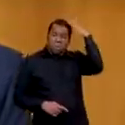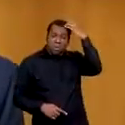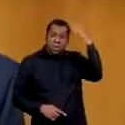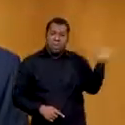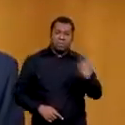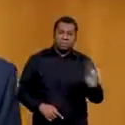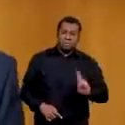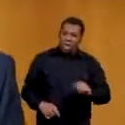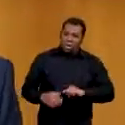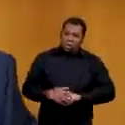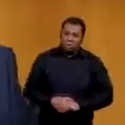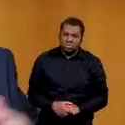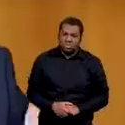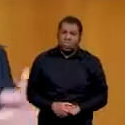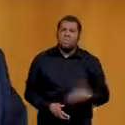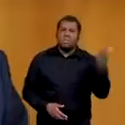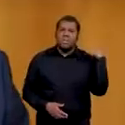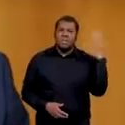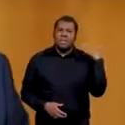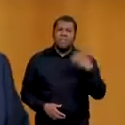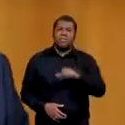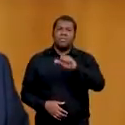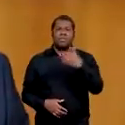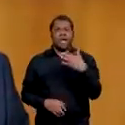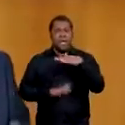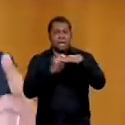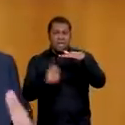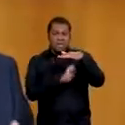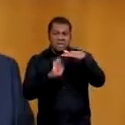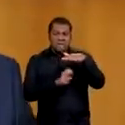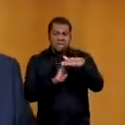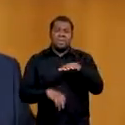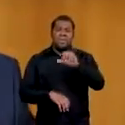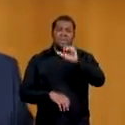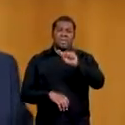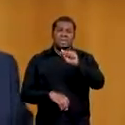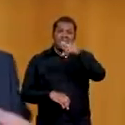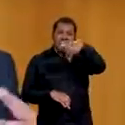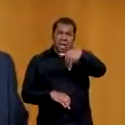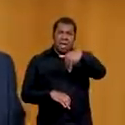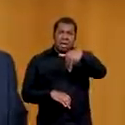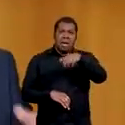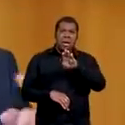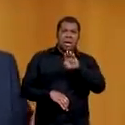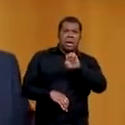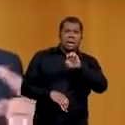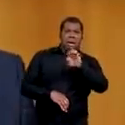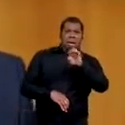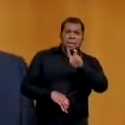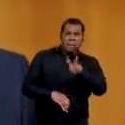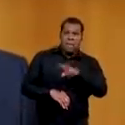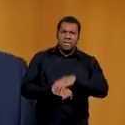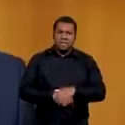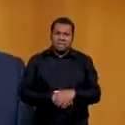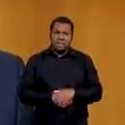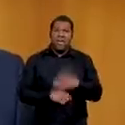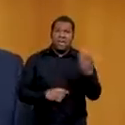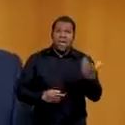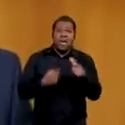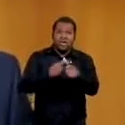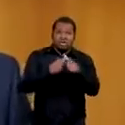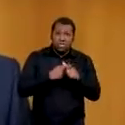como a empresa mais moderna do mundo, quebrou. Não em Ambev, ou seja, os caras deram um desfalque de 40 bilhões de